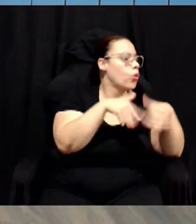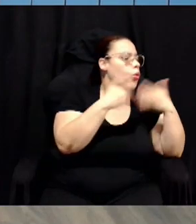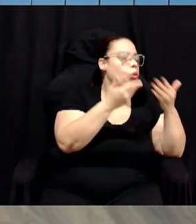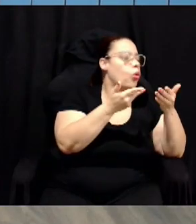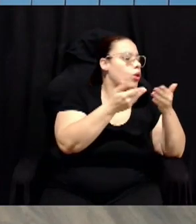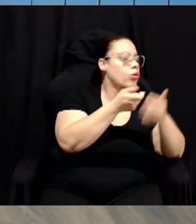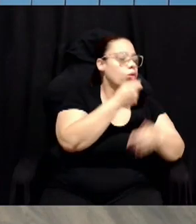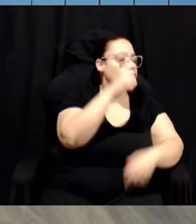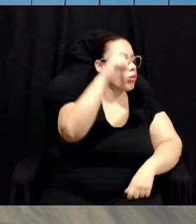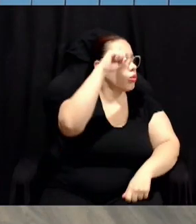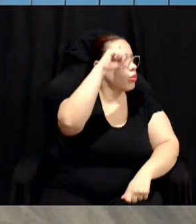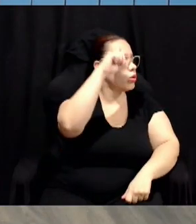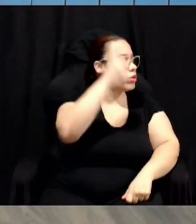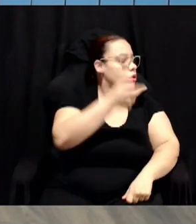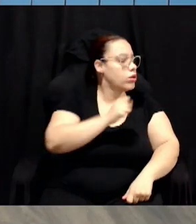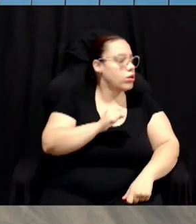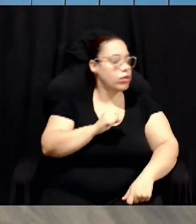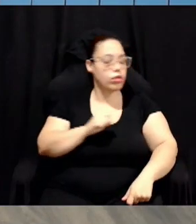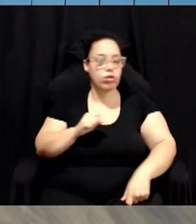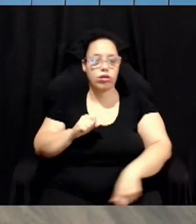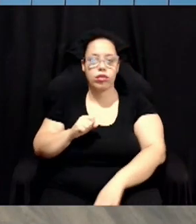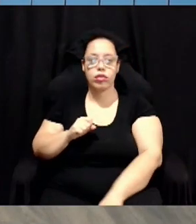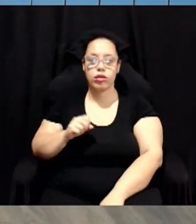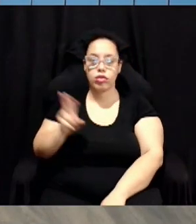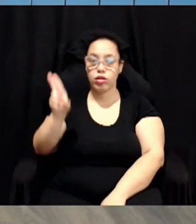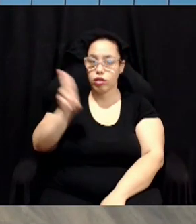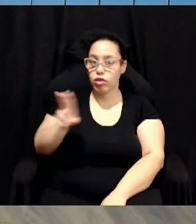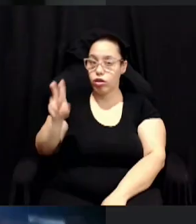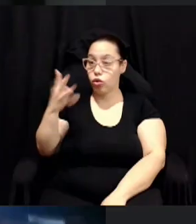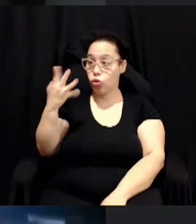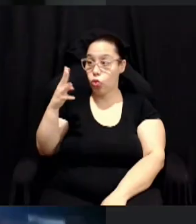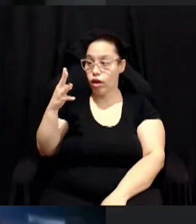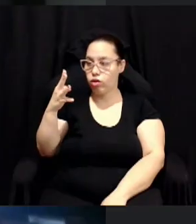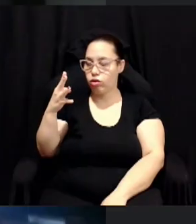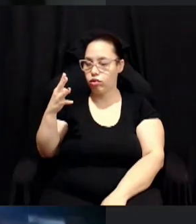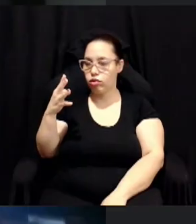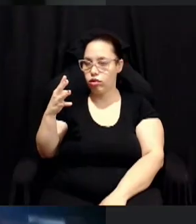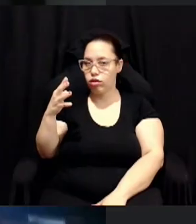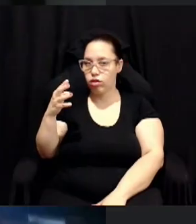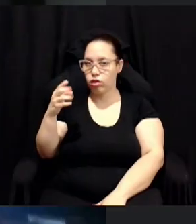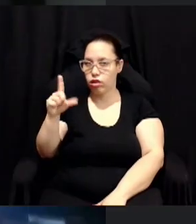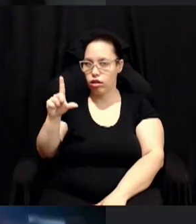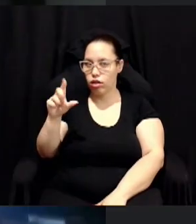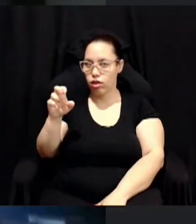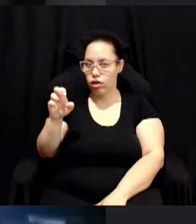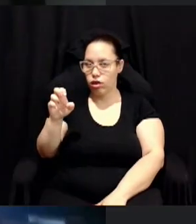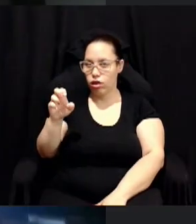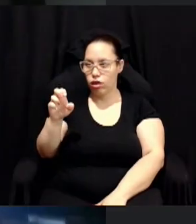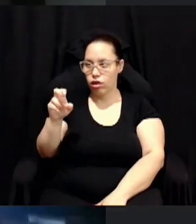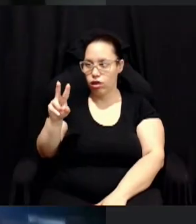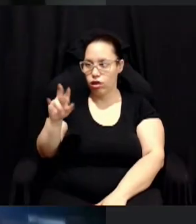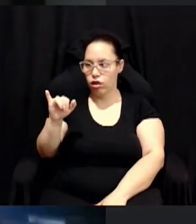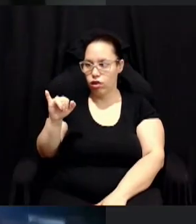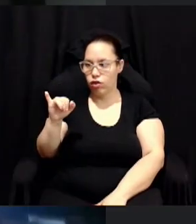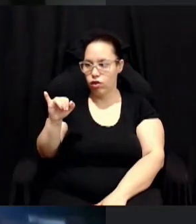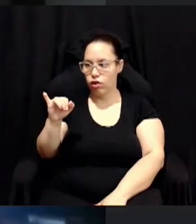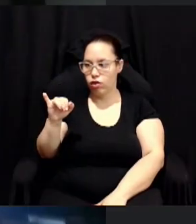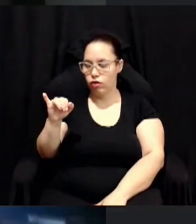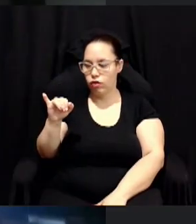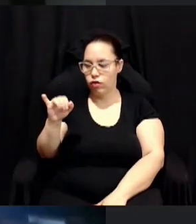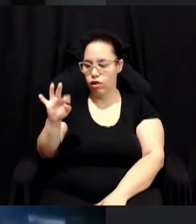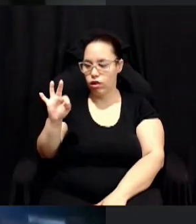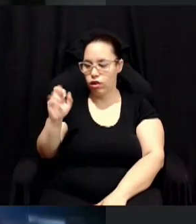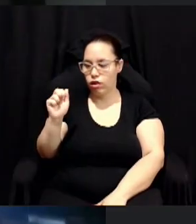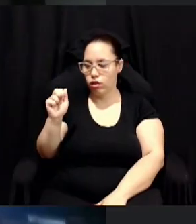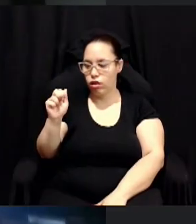dia? Eu uso 4 medicamentos. Um deles é adesivo, então ele é transdérmico, né, já cai direto na corrente sanguínea. E